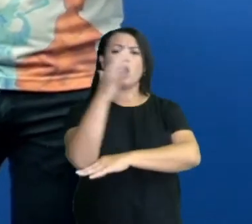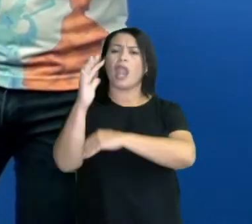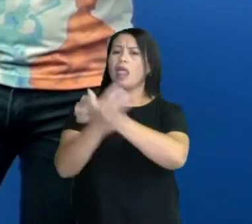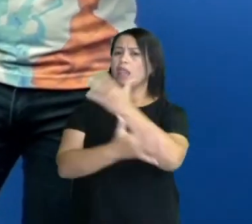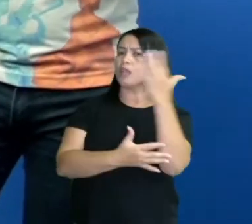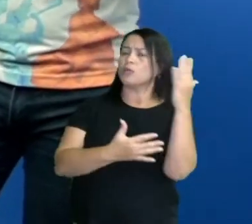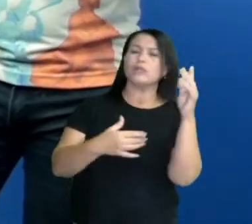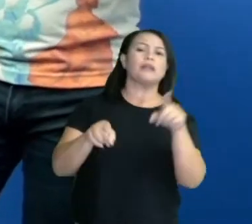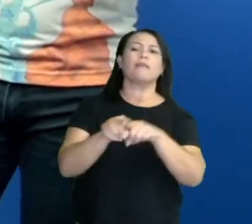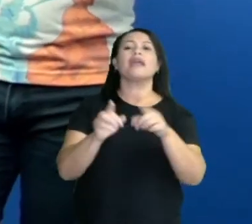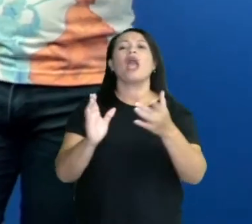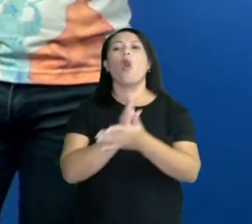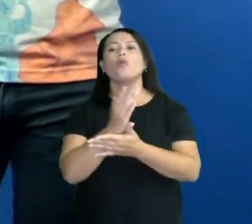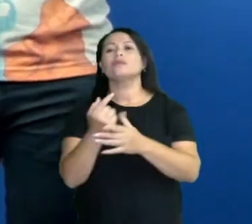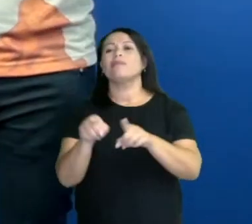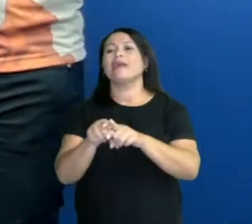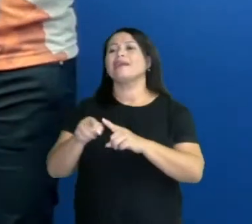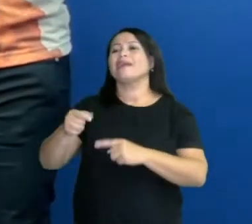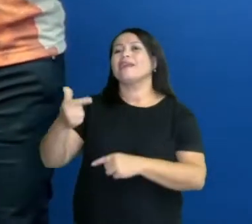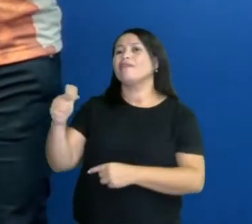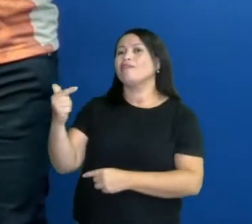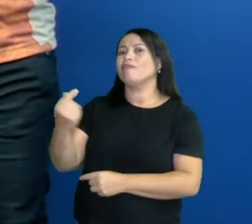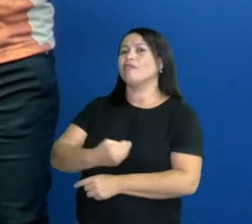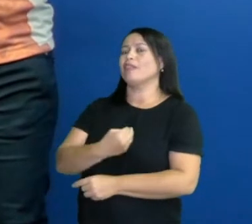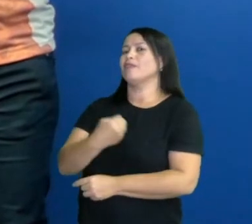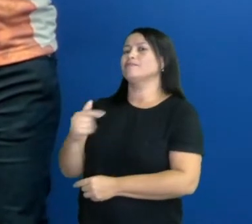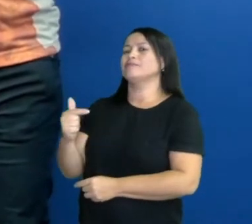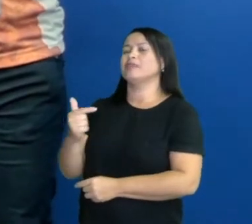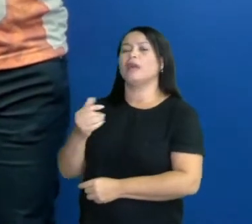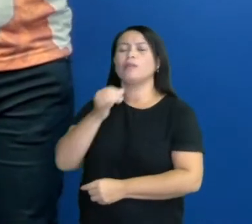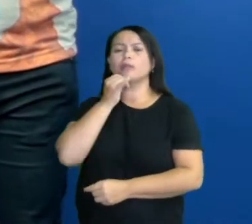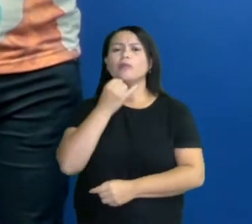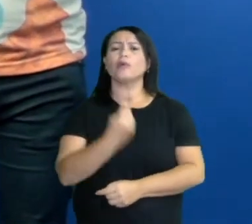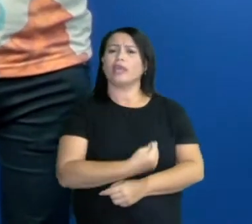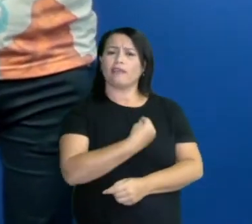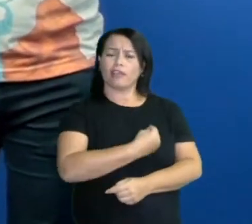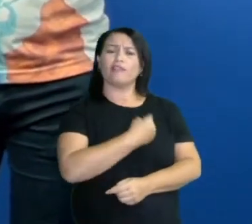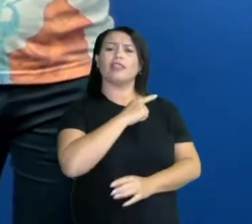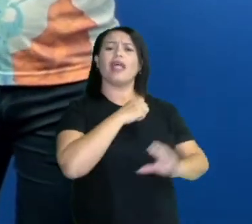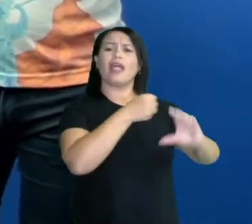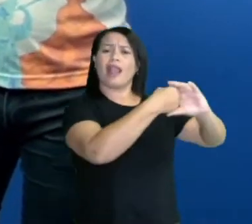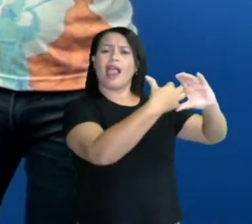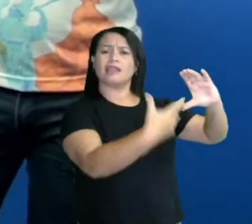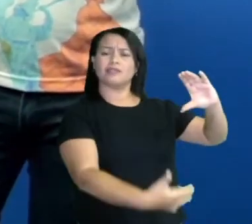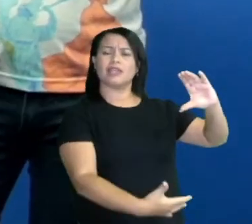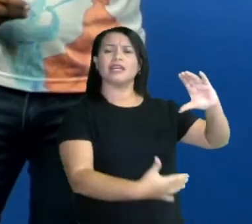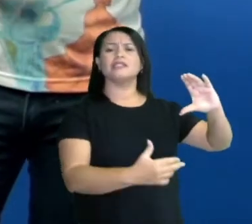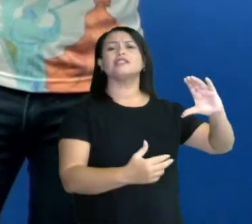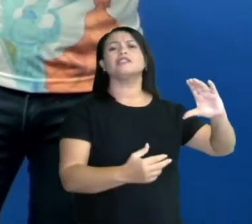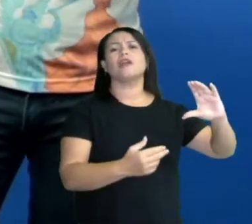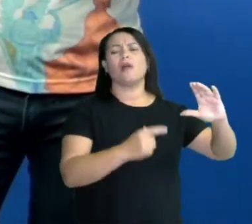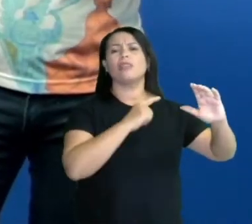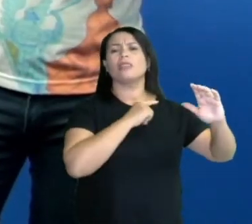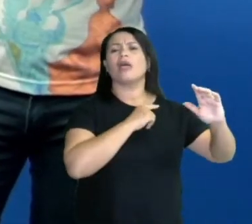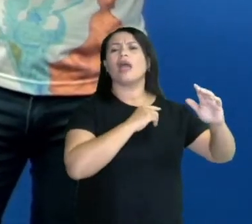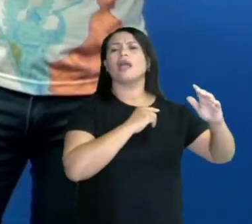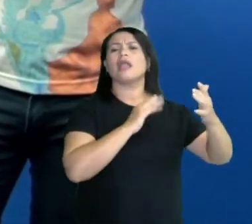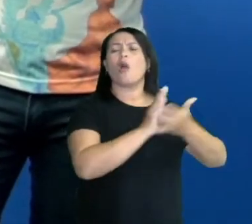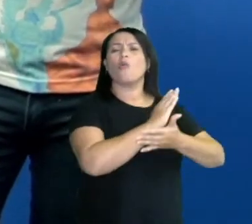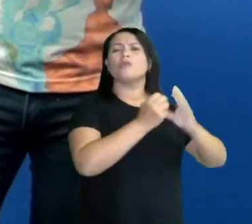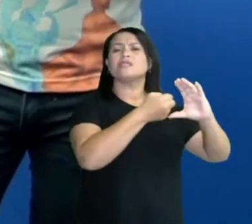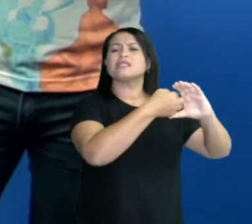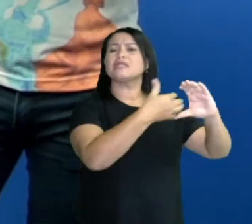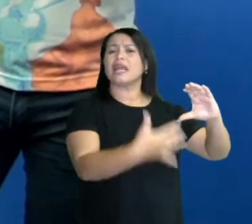alguns seres não vivos, como os vírus. Mas tudo que é vivo é classificado em determinadas